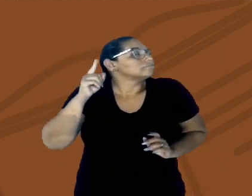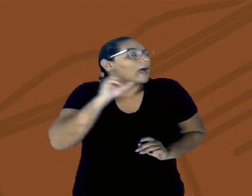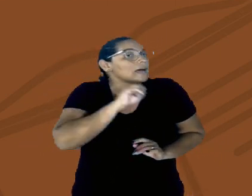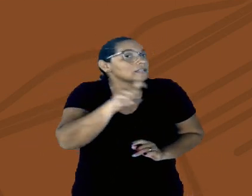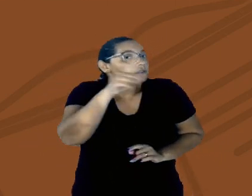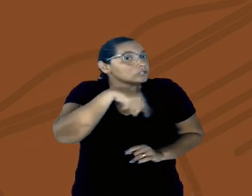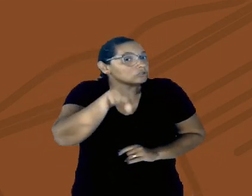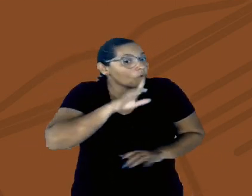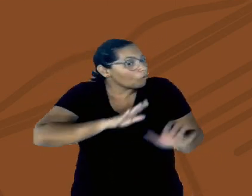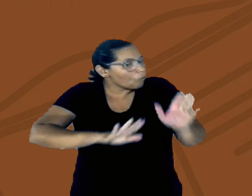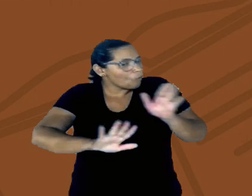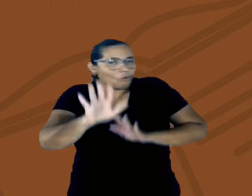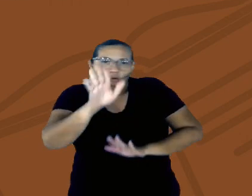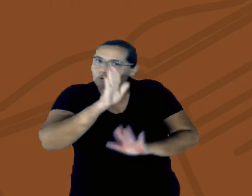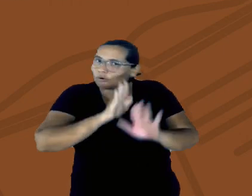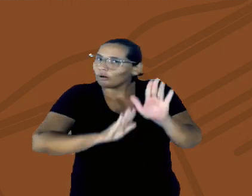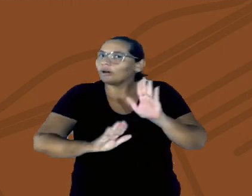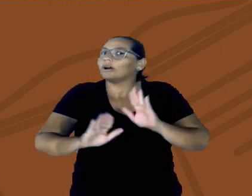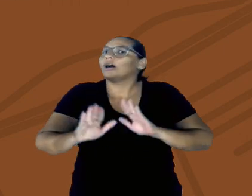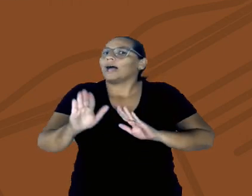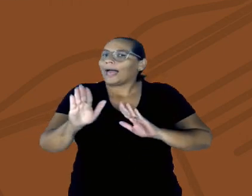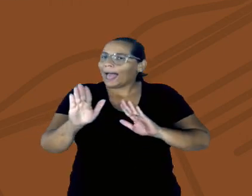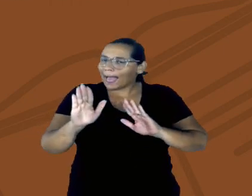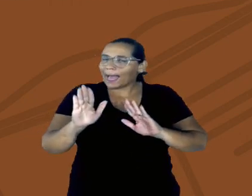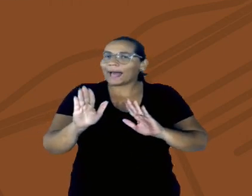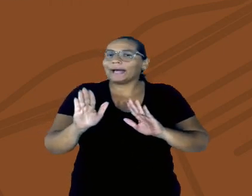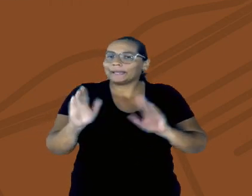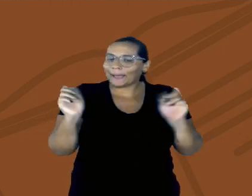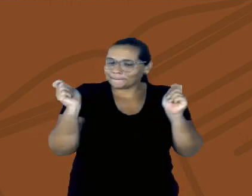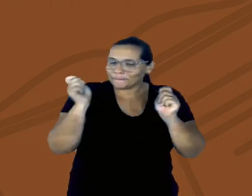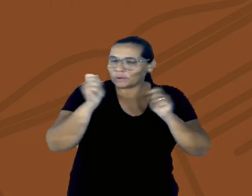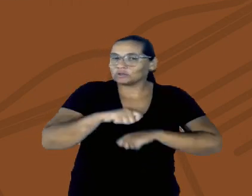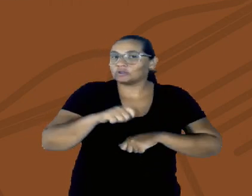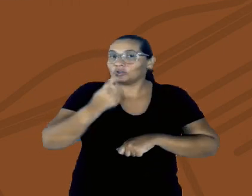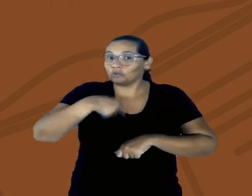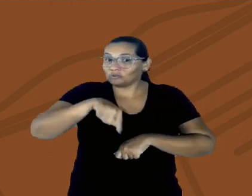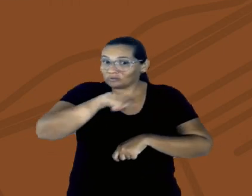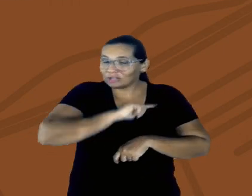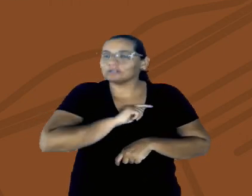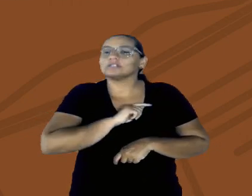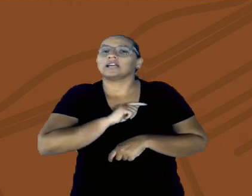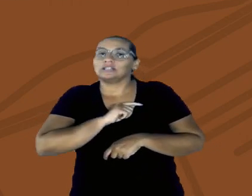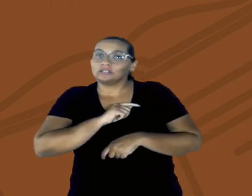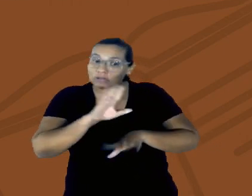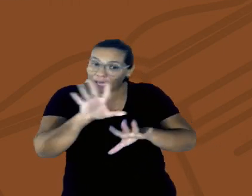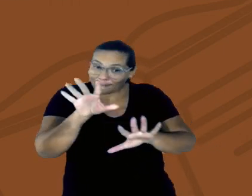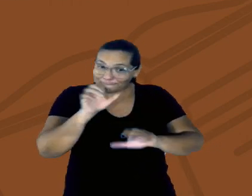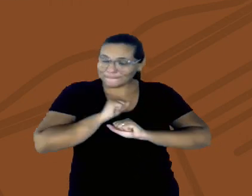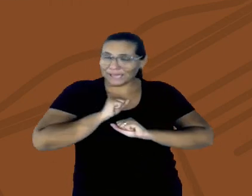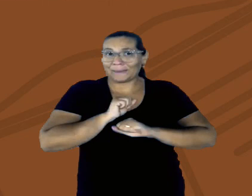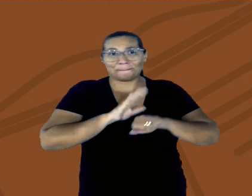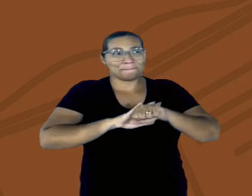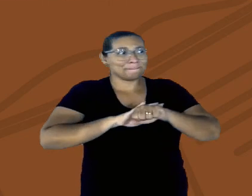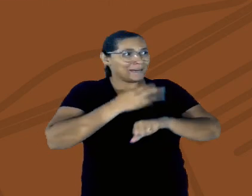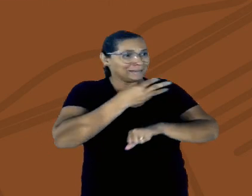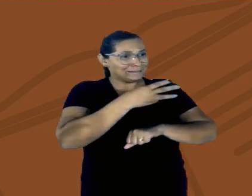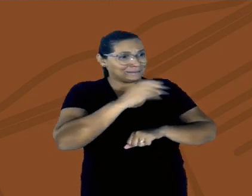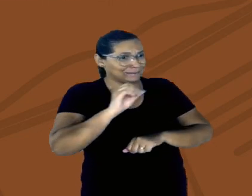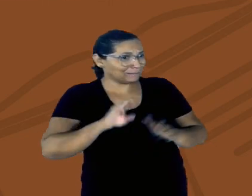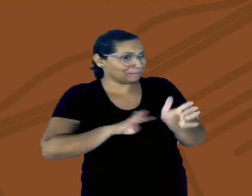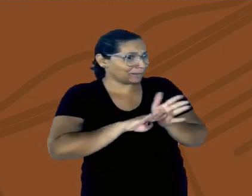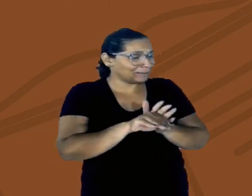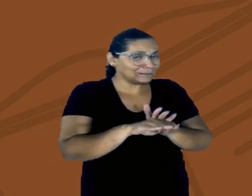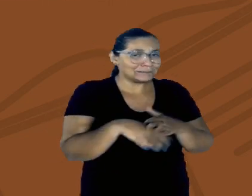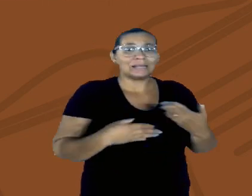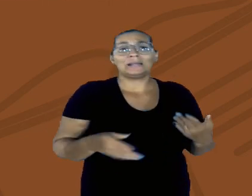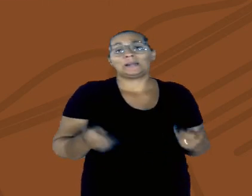é possível que você seja exposto a qualquer uma das mais de 30 bactérias, vírus ou parasitas